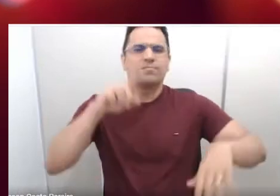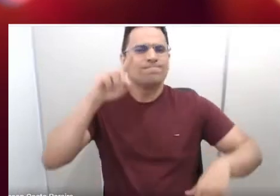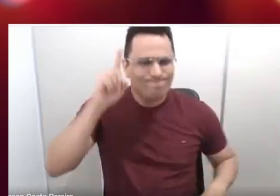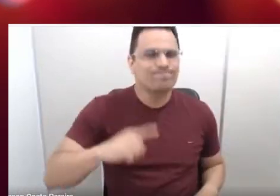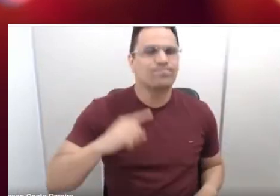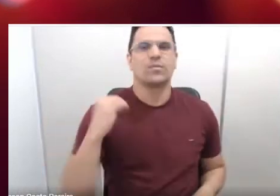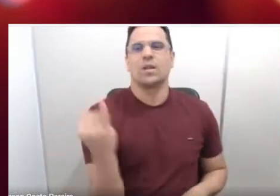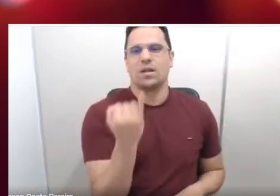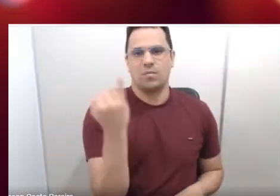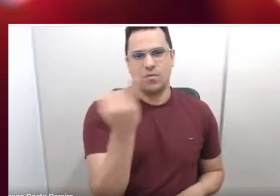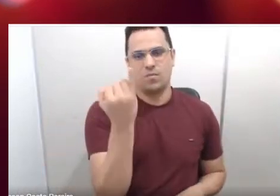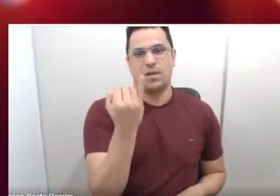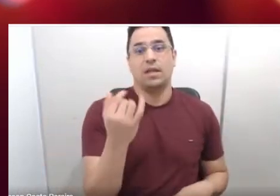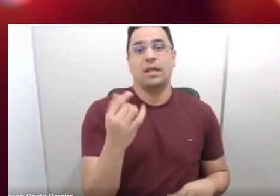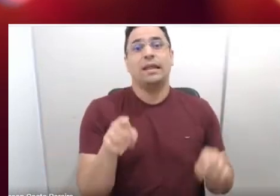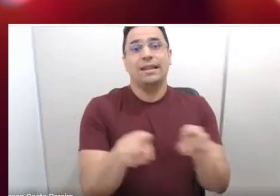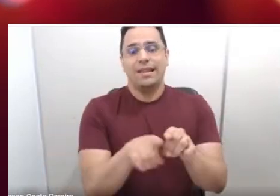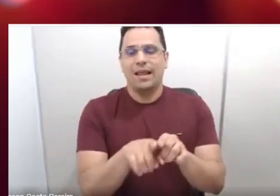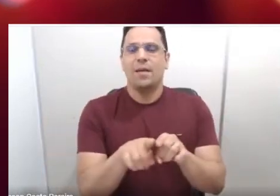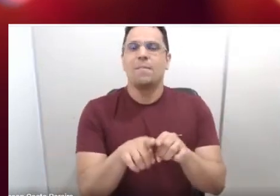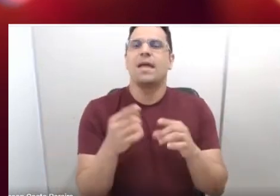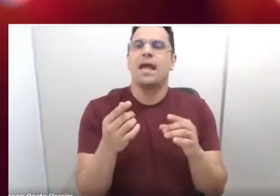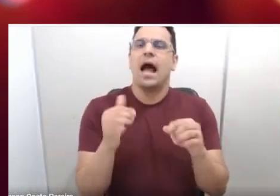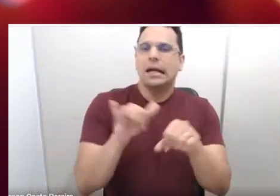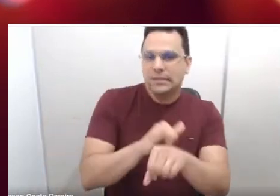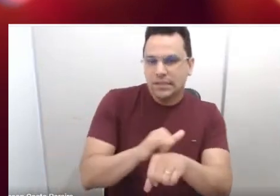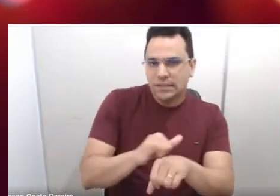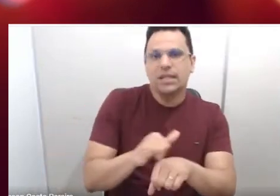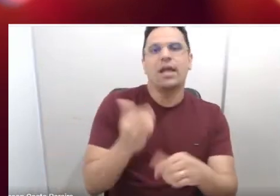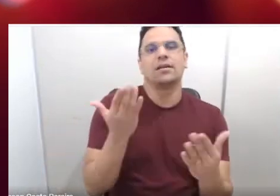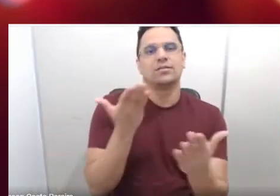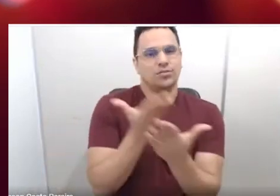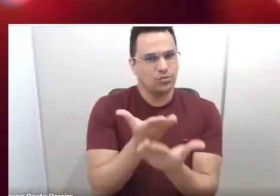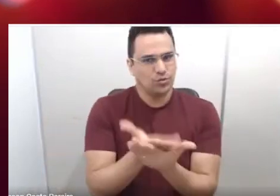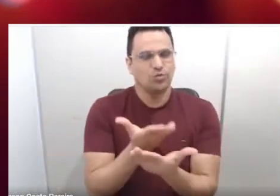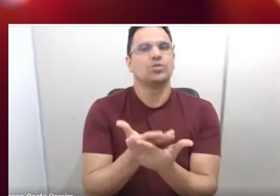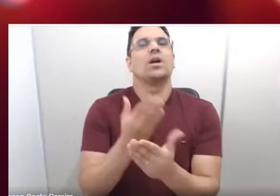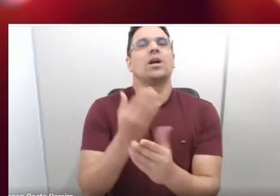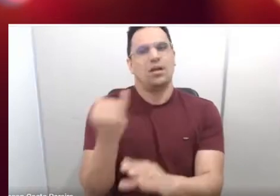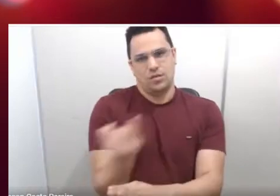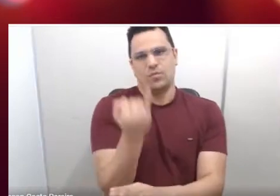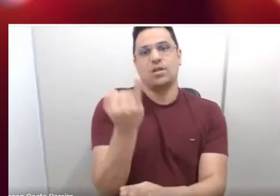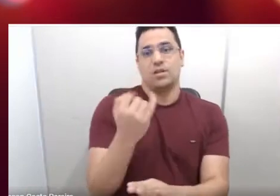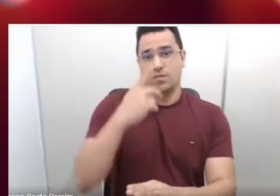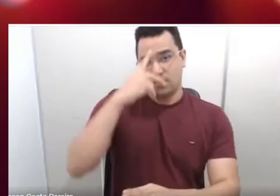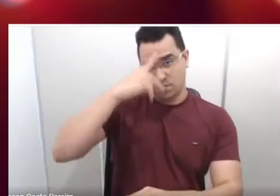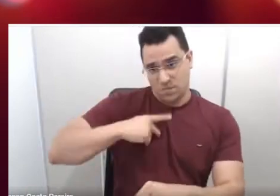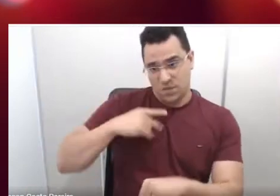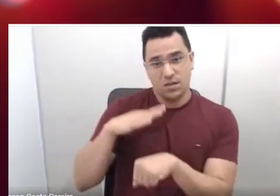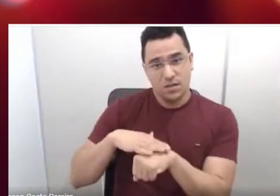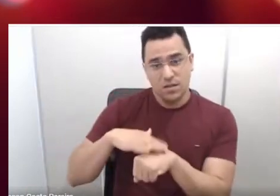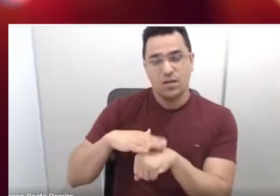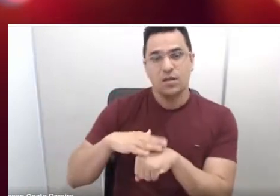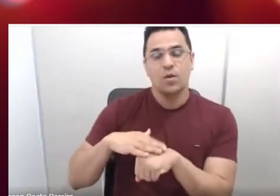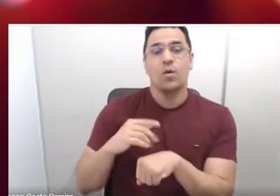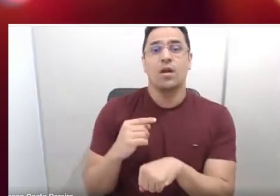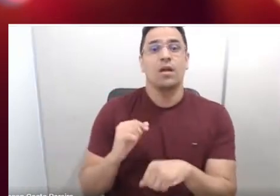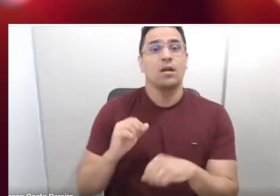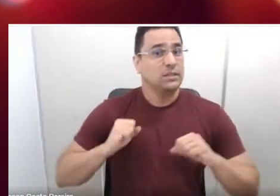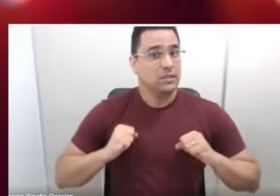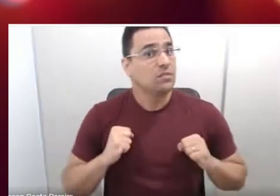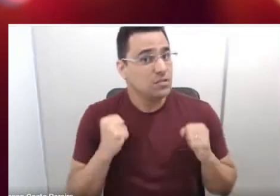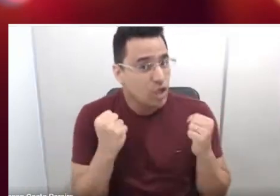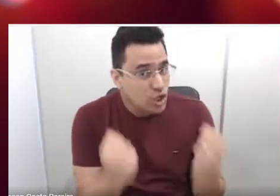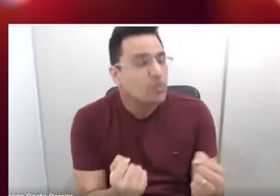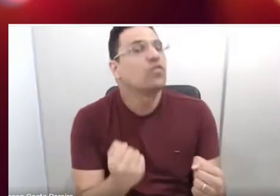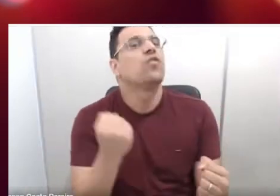essa dinâmica de estudo também, eu considero importante porque faz com que a gente, enquanto alunos, a gente se